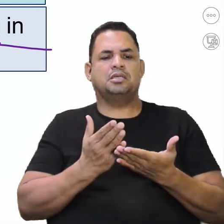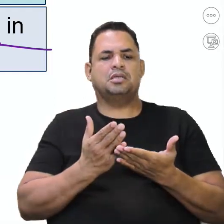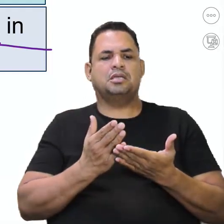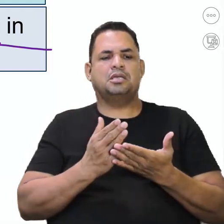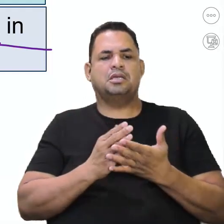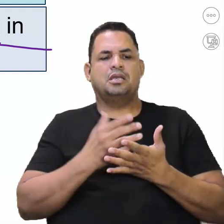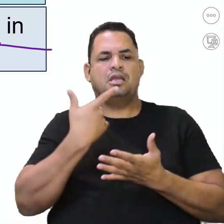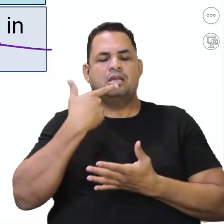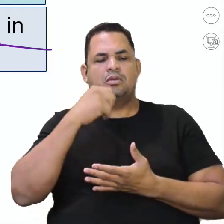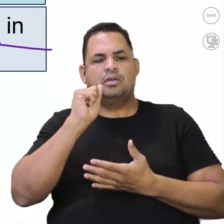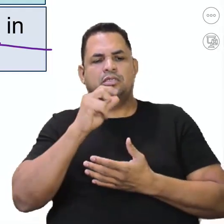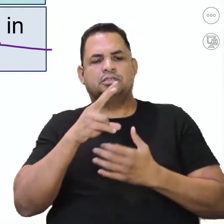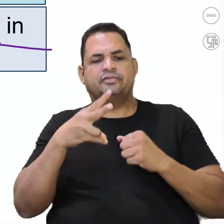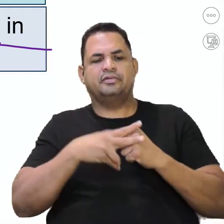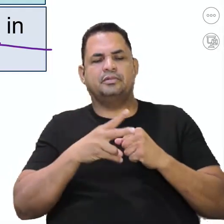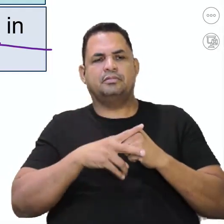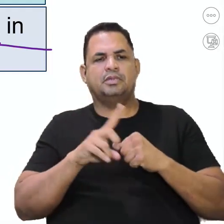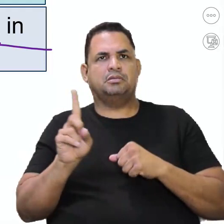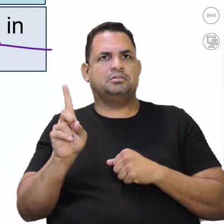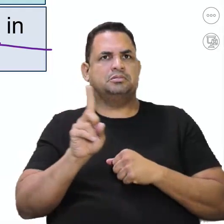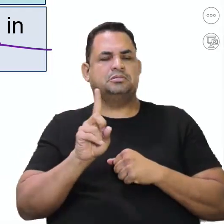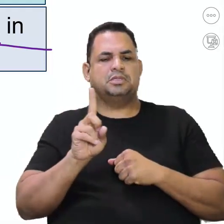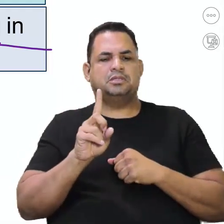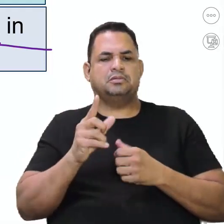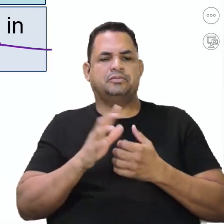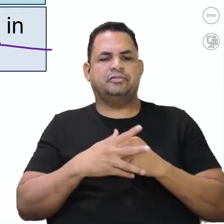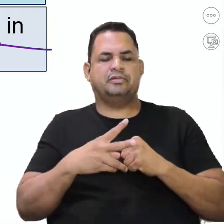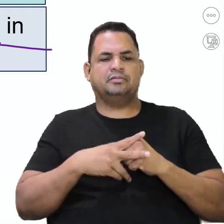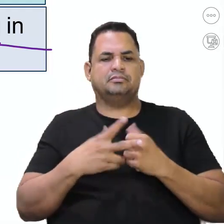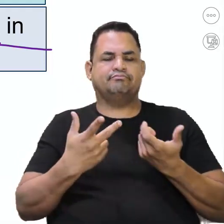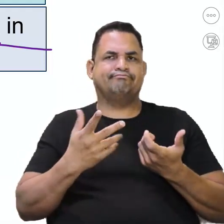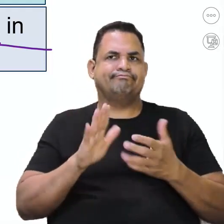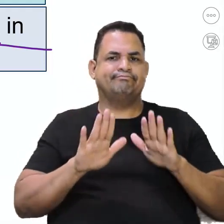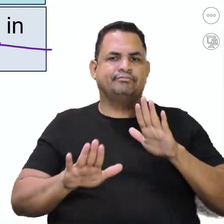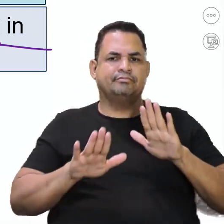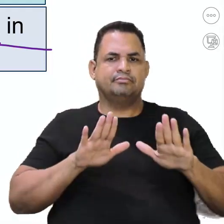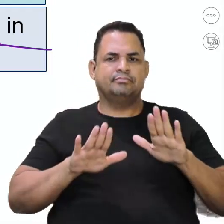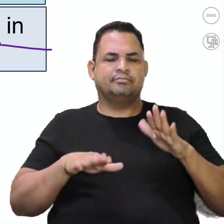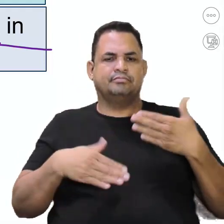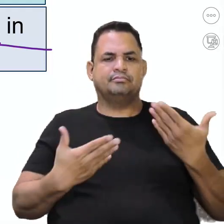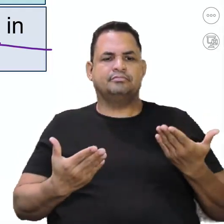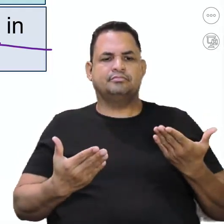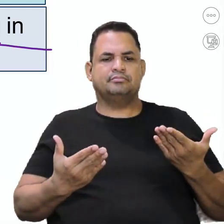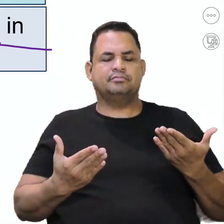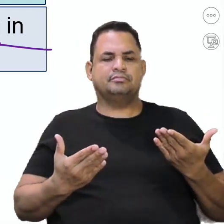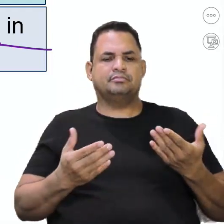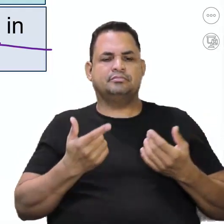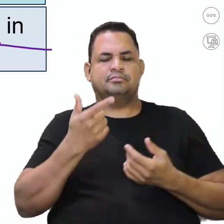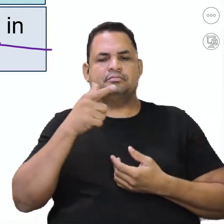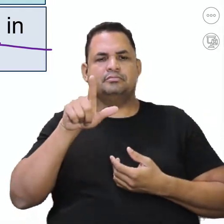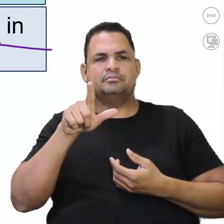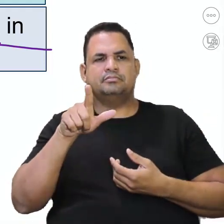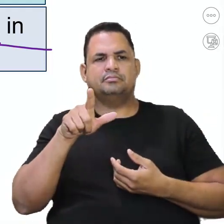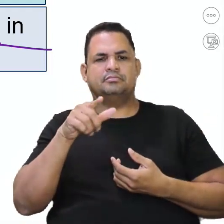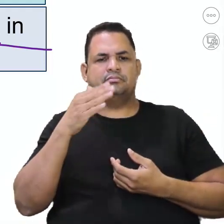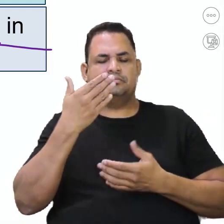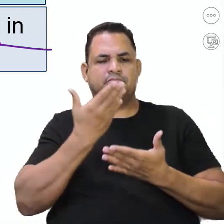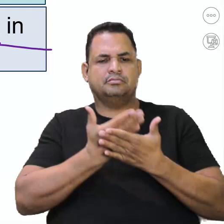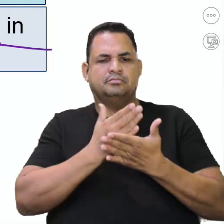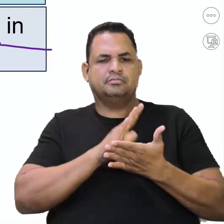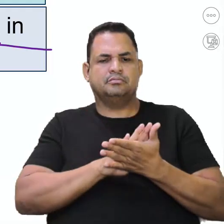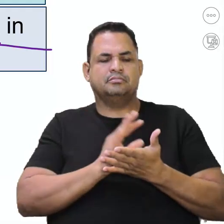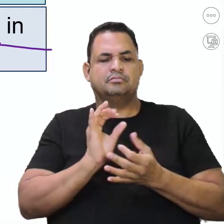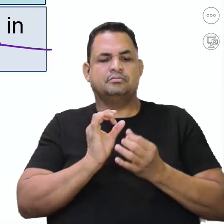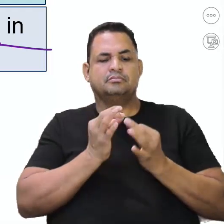verbal. Então, a não verbal, às vezes, não é sempre, claro, mas tem vezes que você consegue